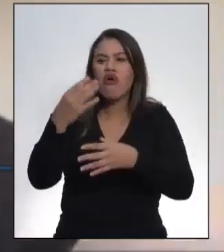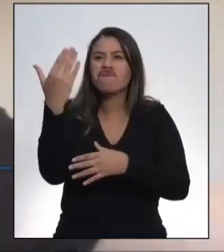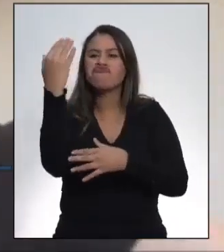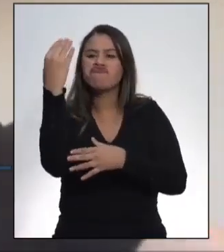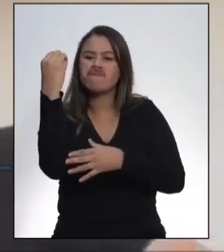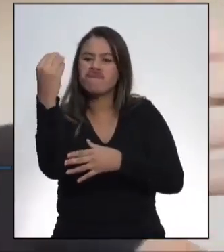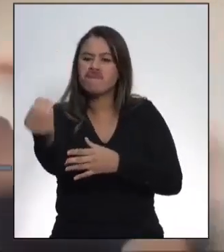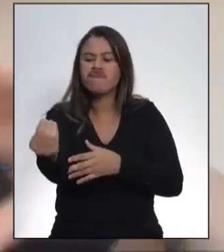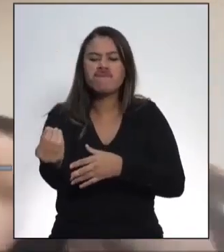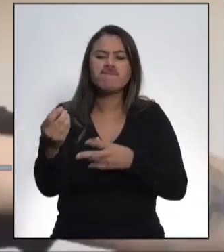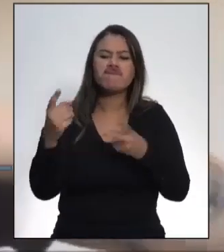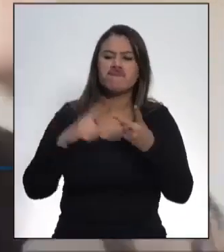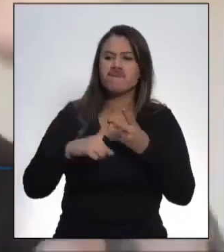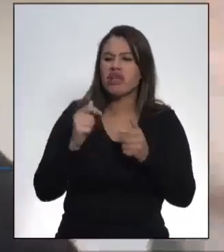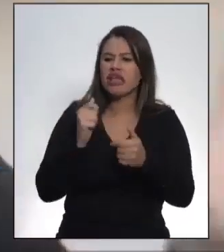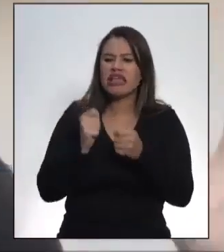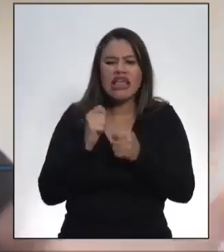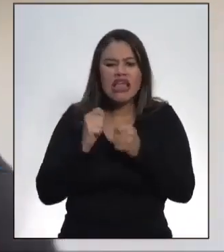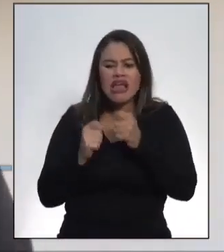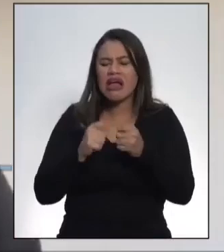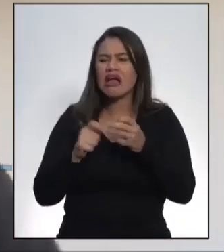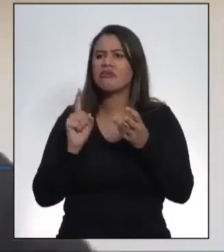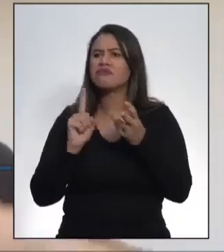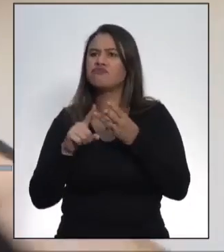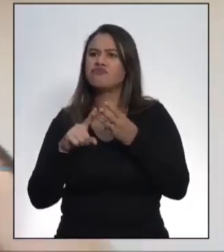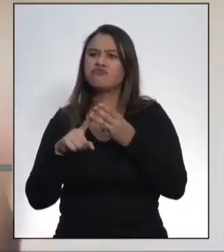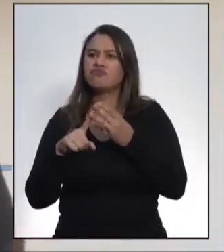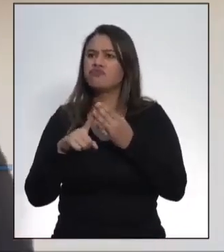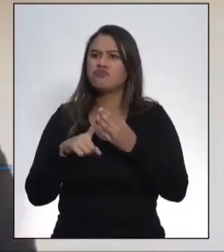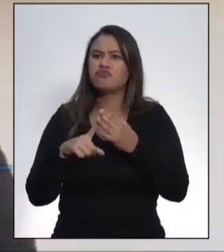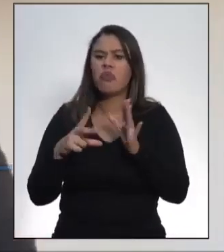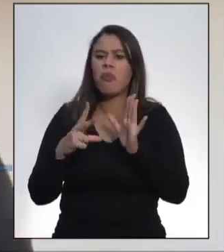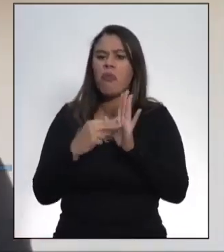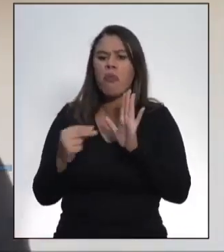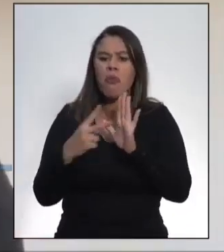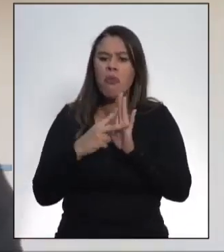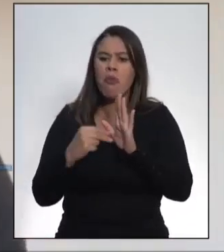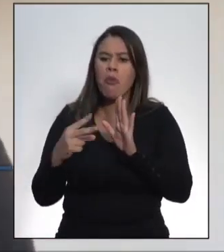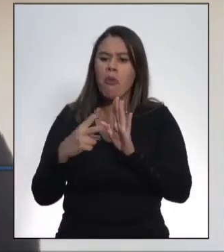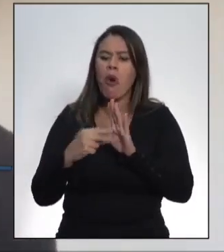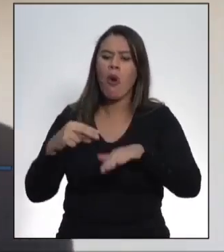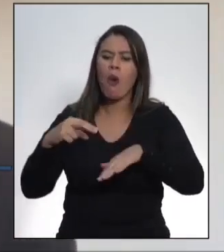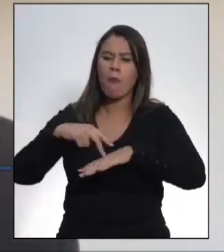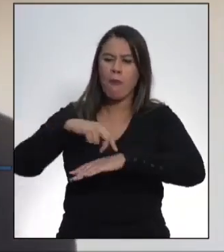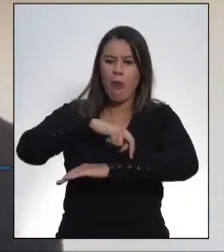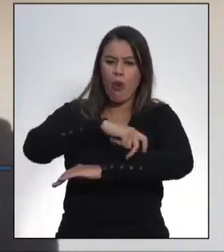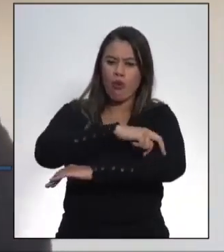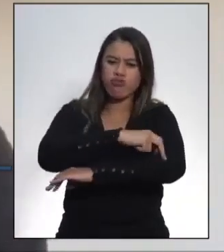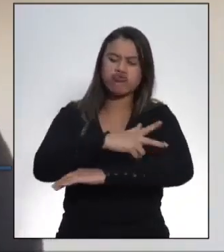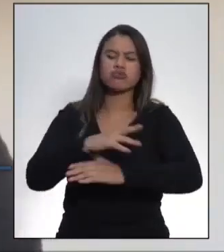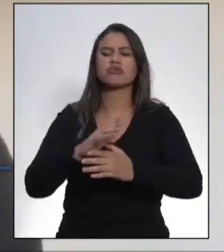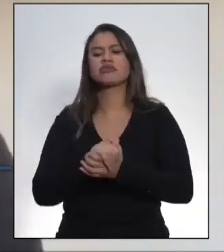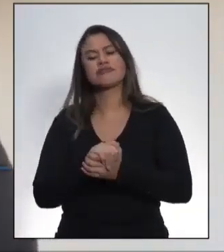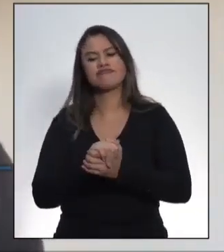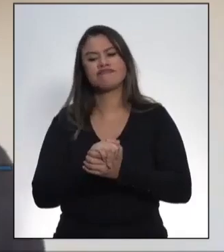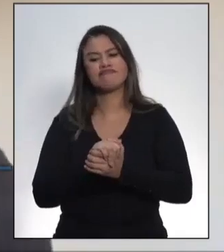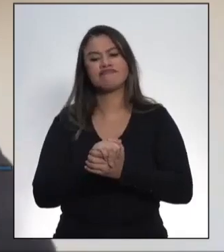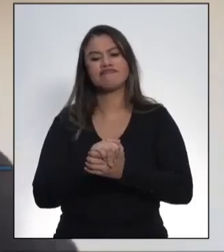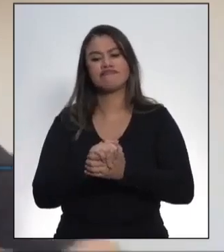ou moda. Pode ser absolutamente novo, alguma coisa que ninguém nunca ouviu falar, mas nem todo empreendedor precisa lançar